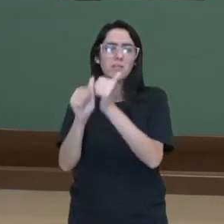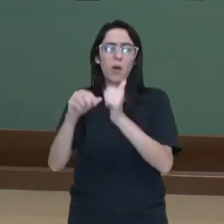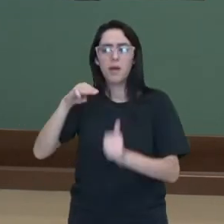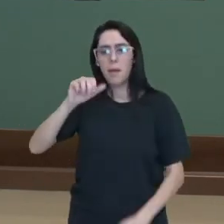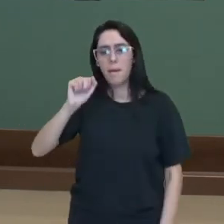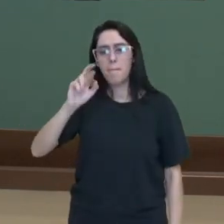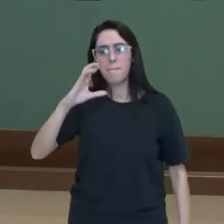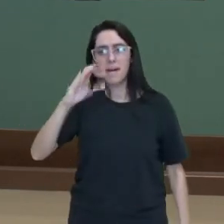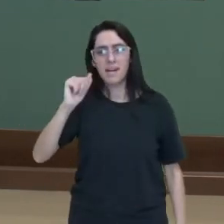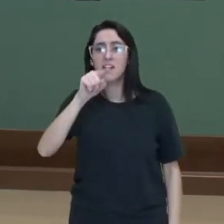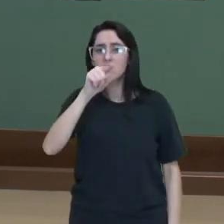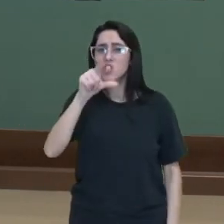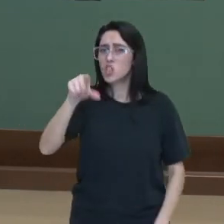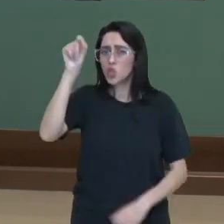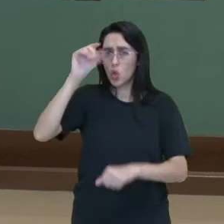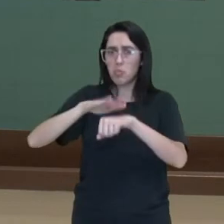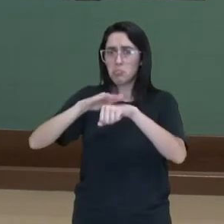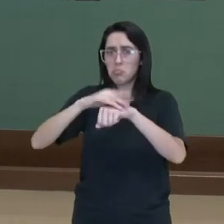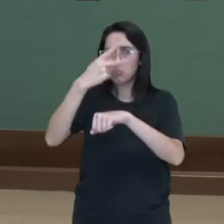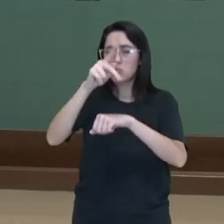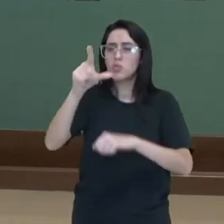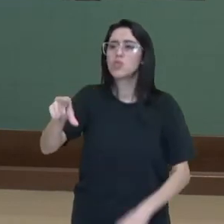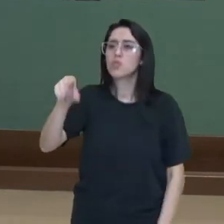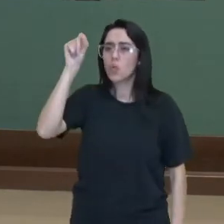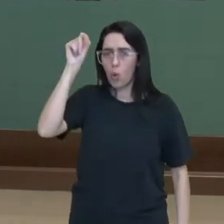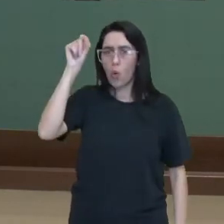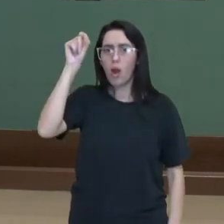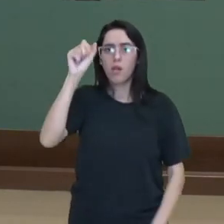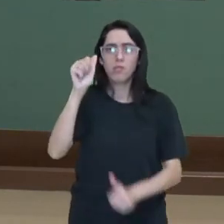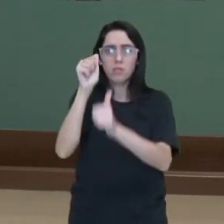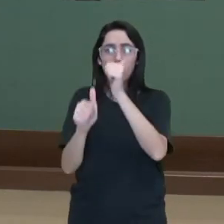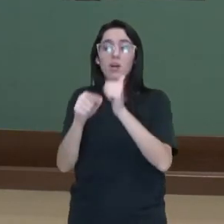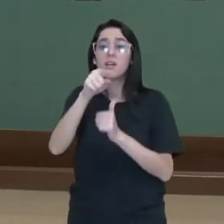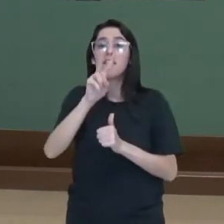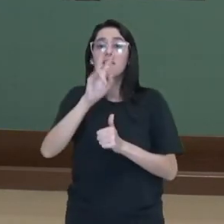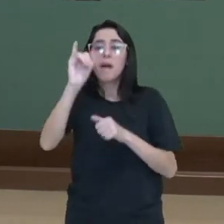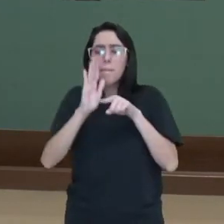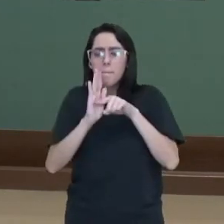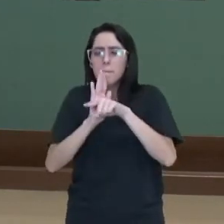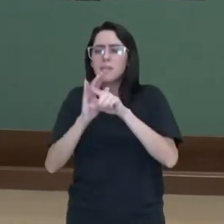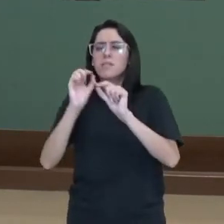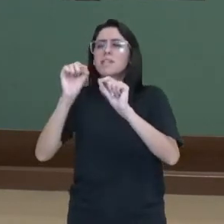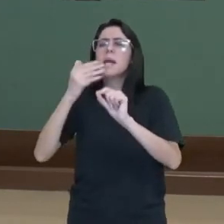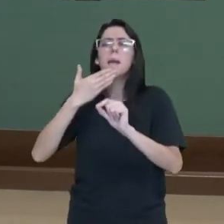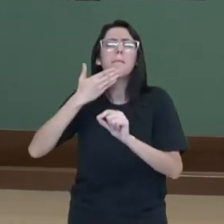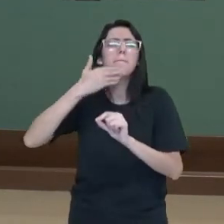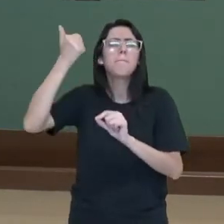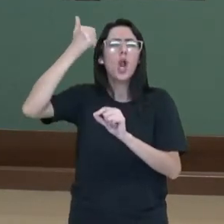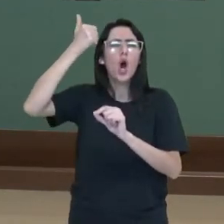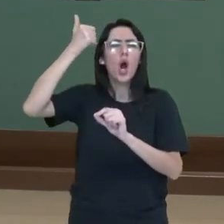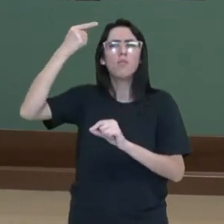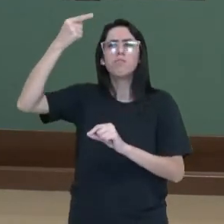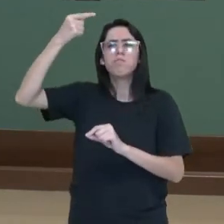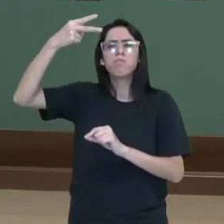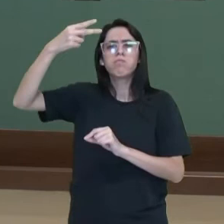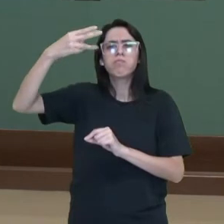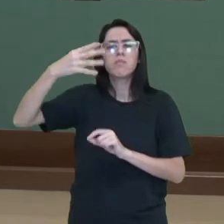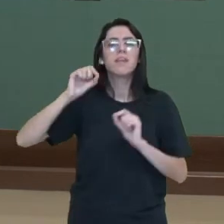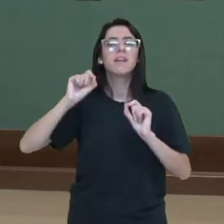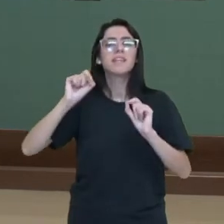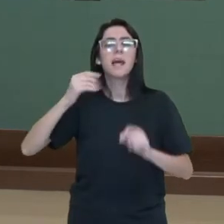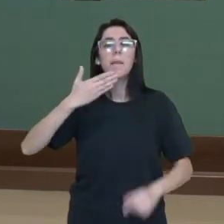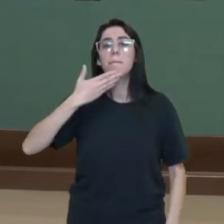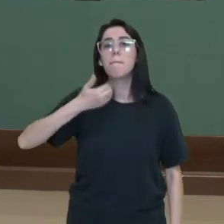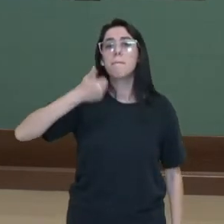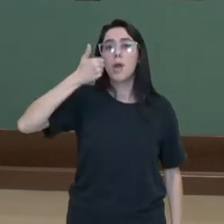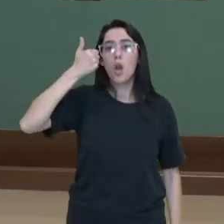a modalidade e vai fazer uma pesquisa sobre as melhores marcas, os atletas